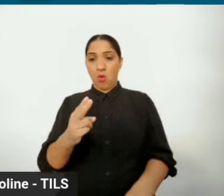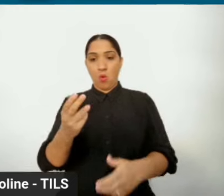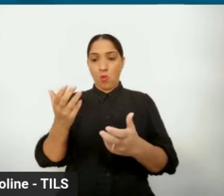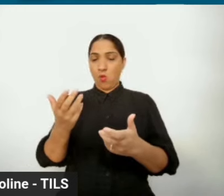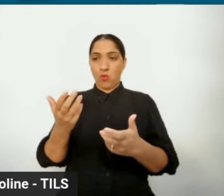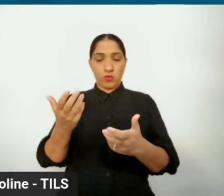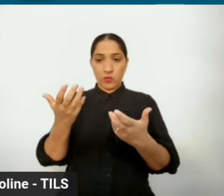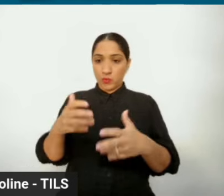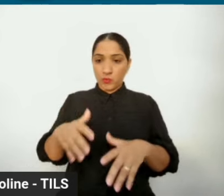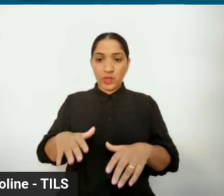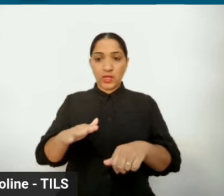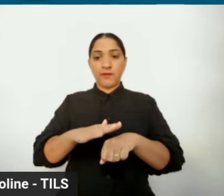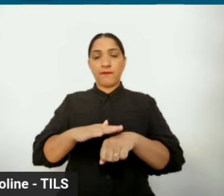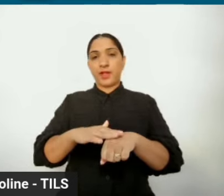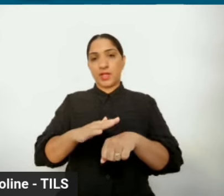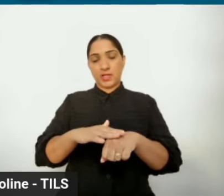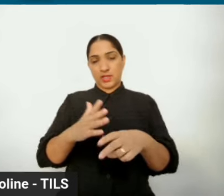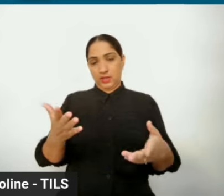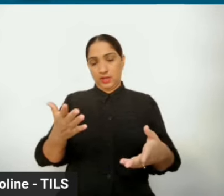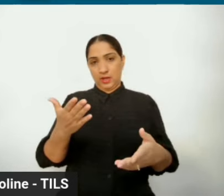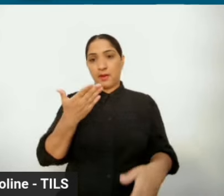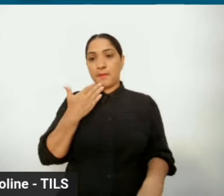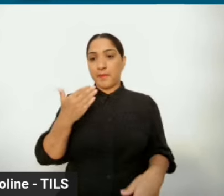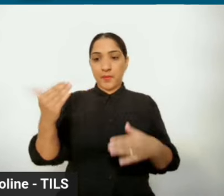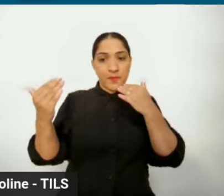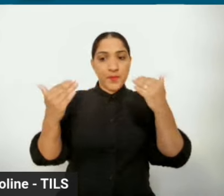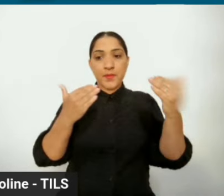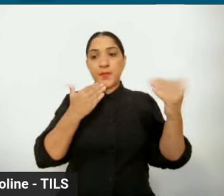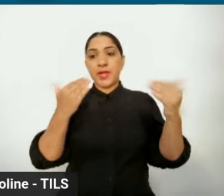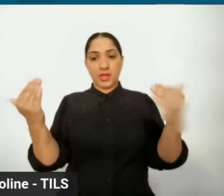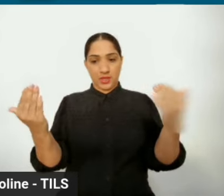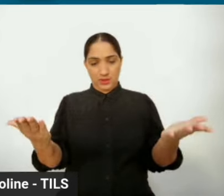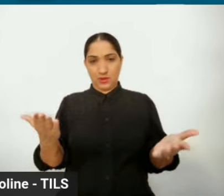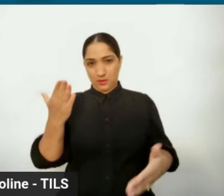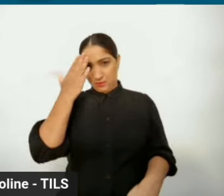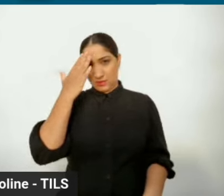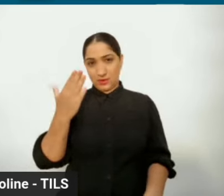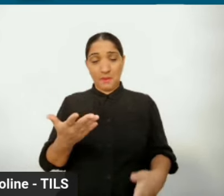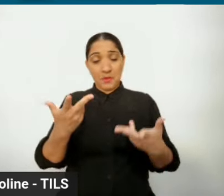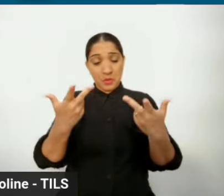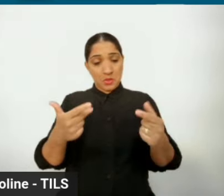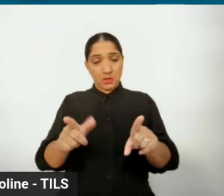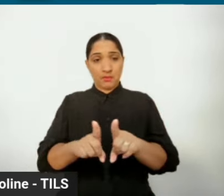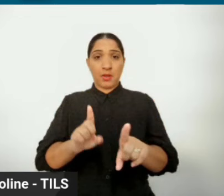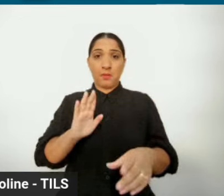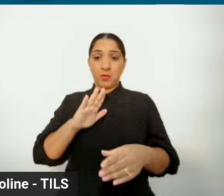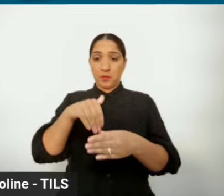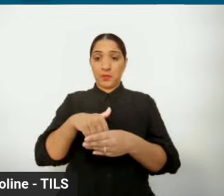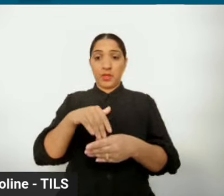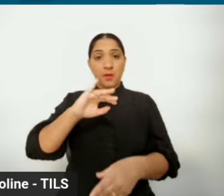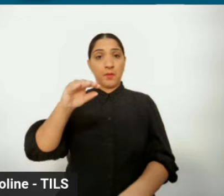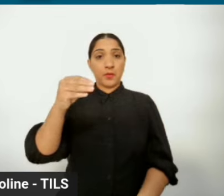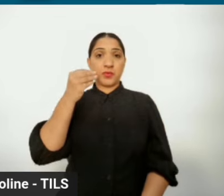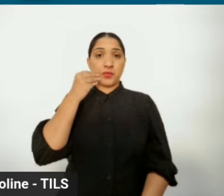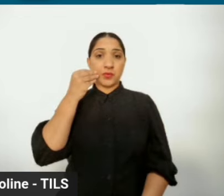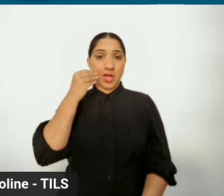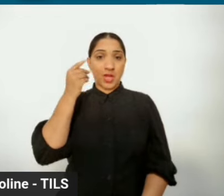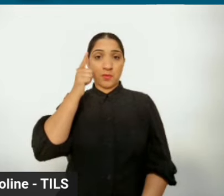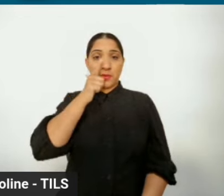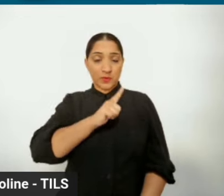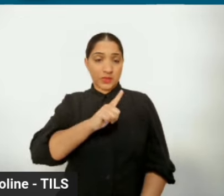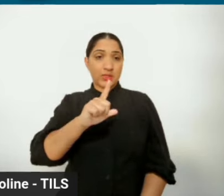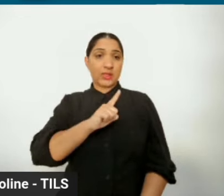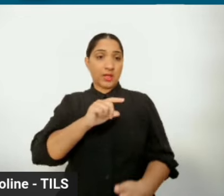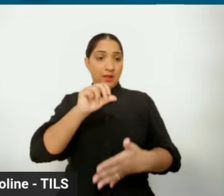antes prometera. Então, é isso que, na verdade, se constituem as eleições, uma oportunidade para prestação de contas